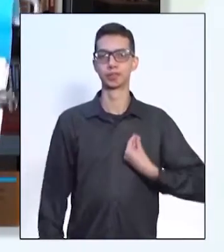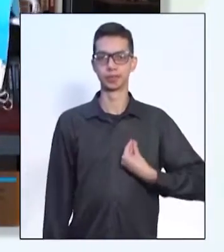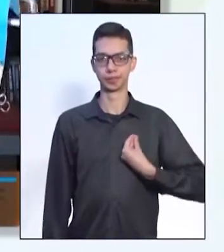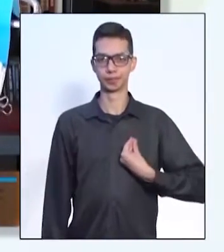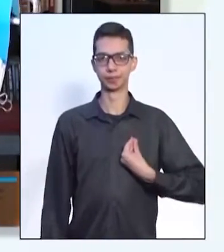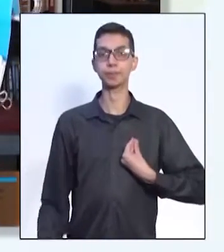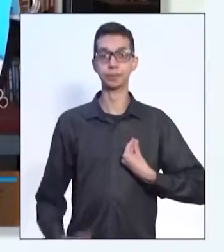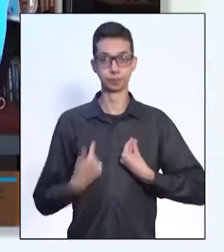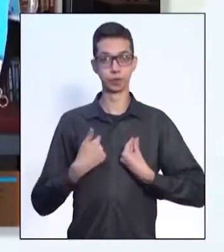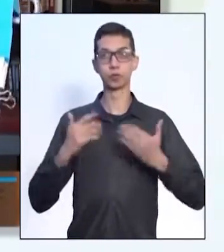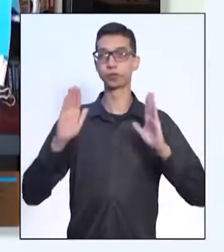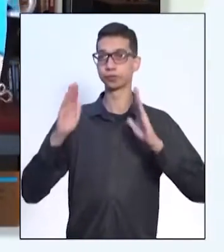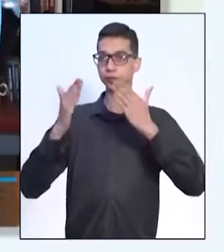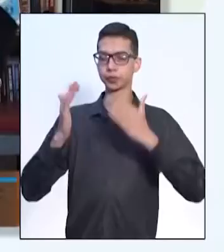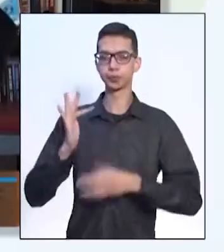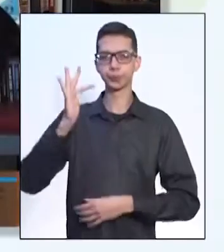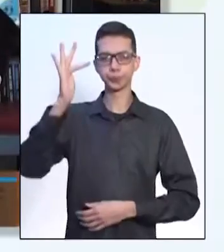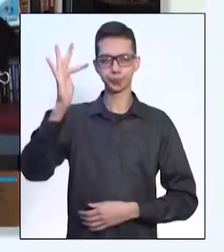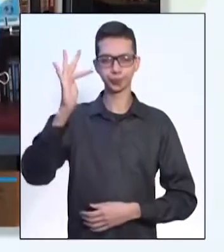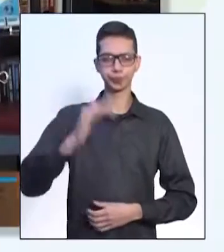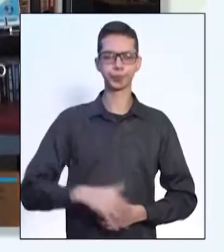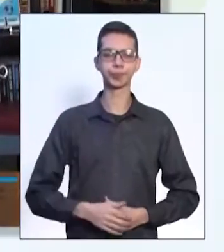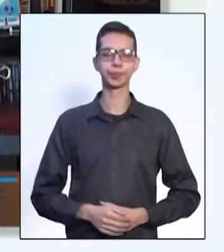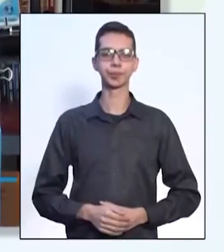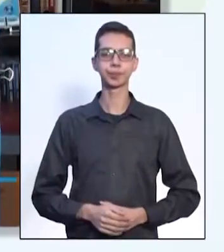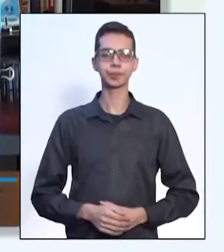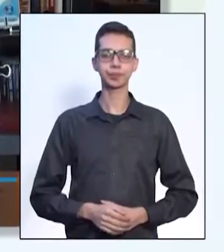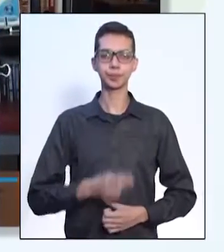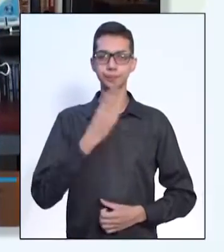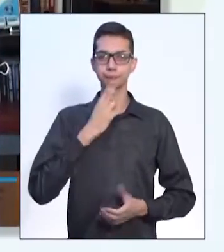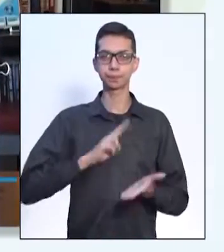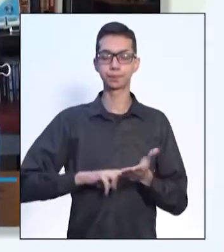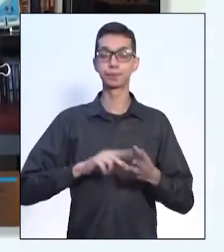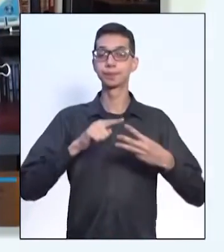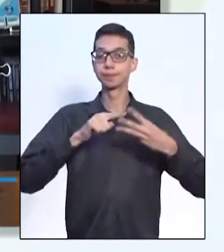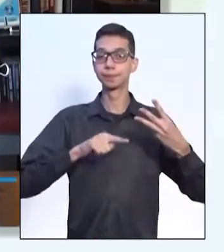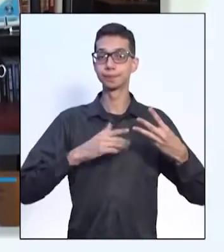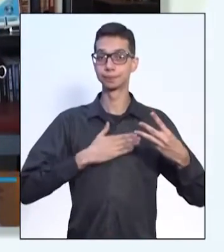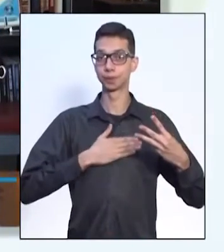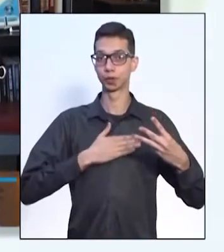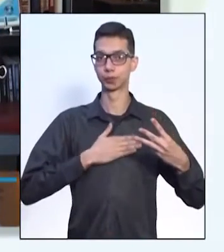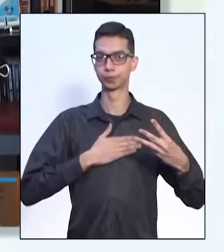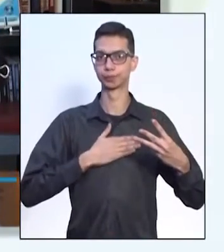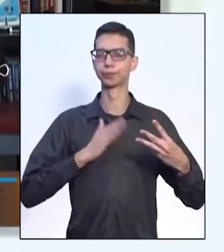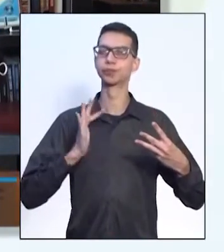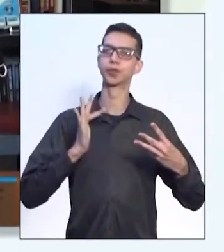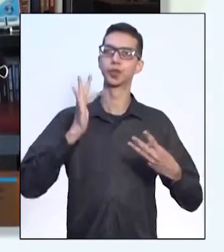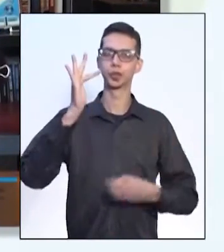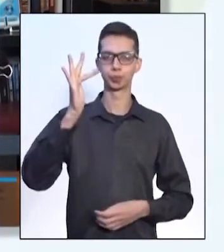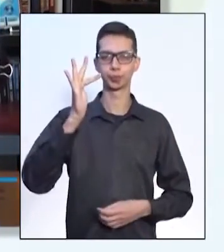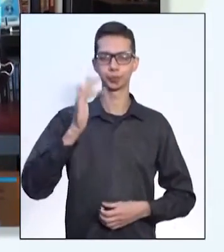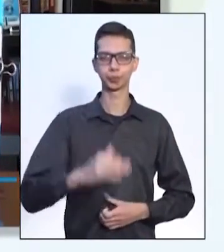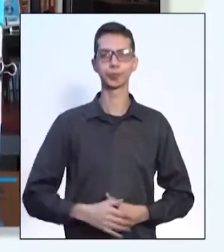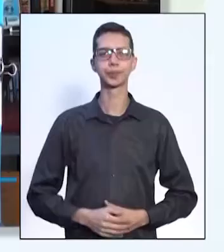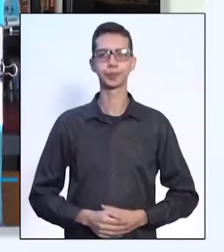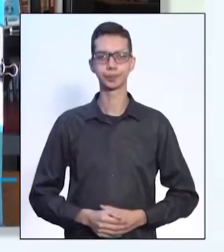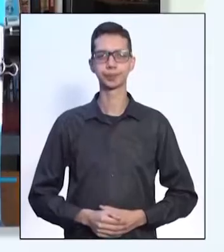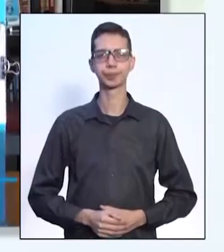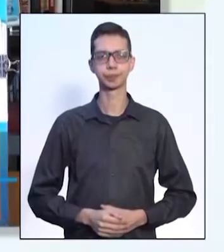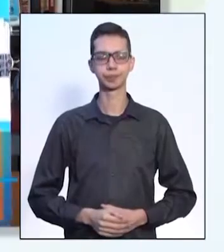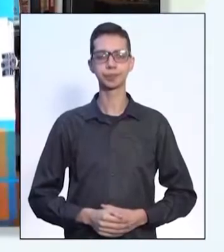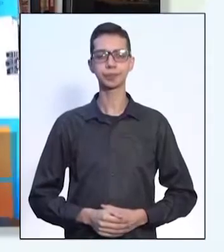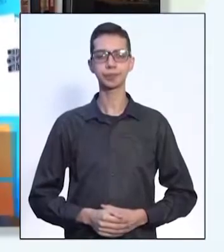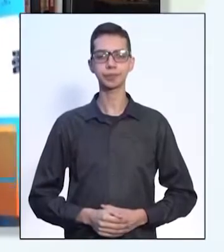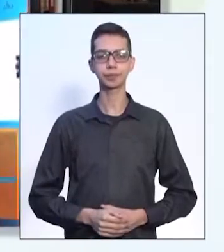eu escrevi as minhas 3 cartas para o meu eu do futuro. Então, cartas para o meu eu do futuro. E